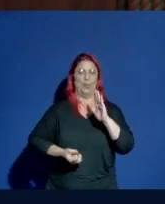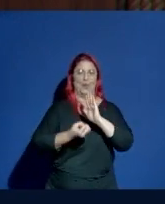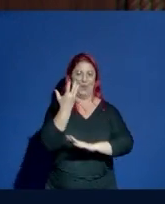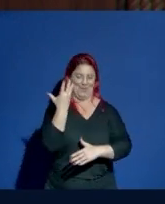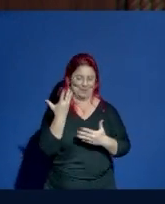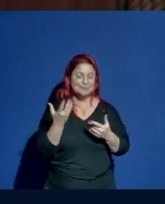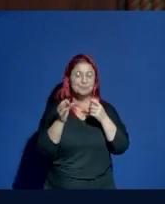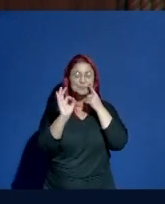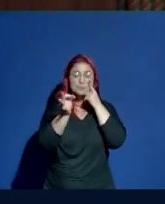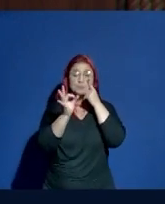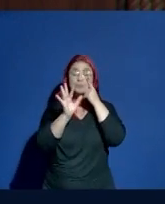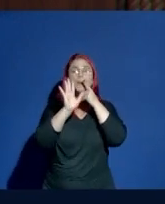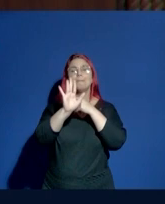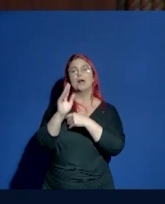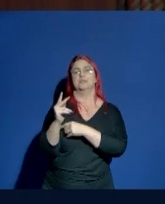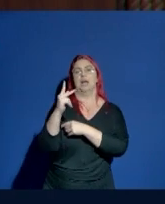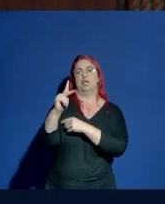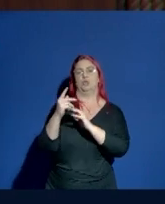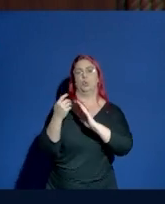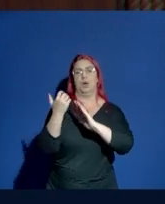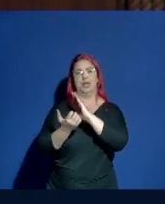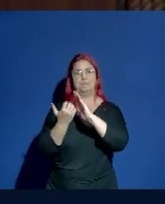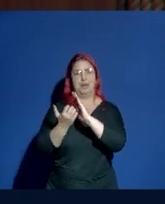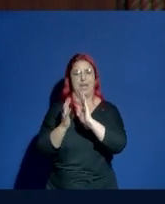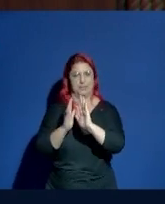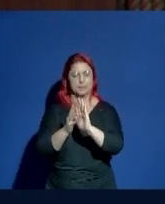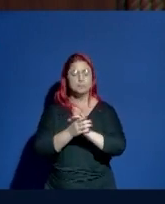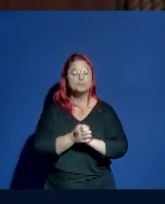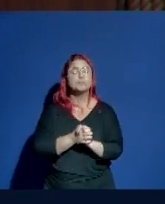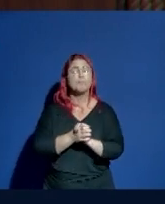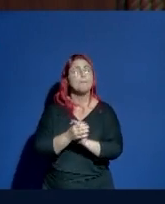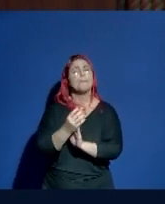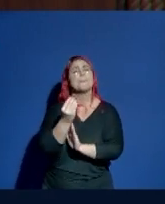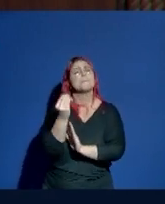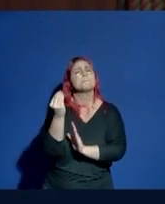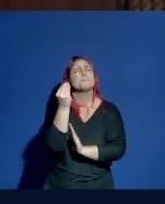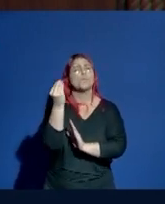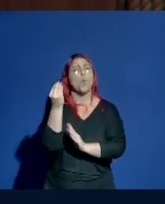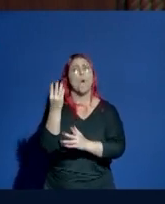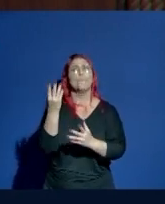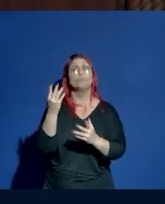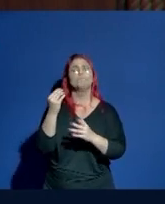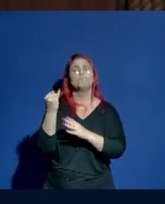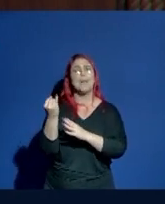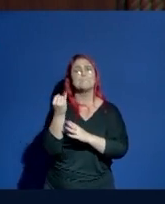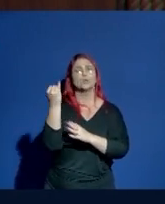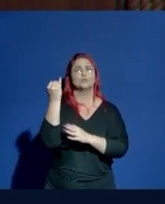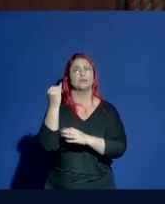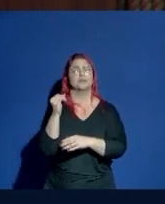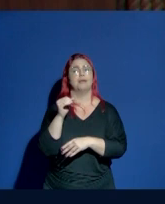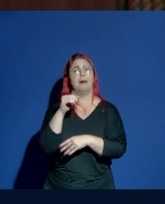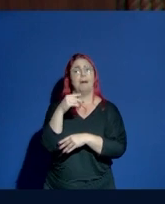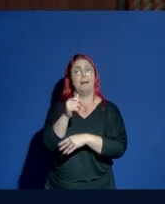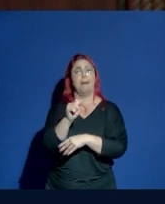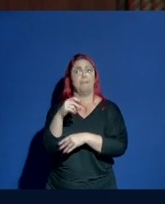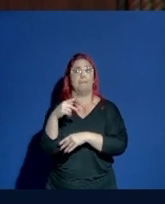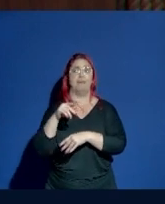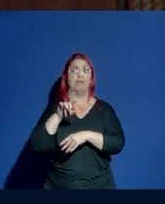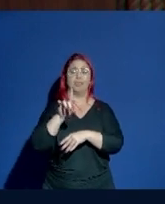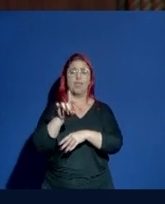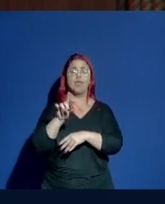falando um pouquinho aqui da tua empresa, da Rovensa, como que é a importância da P&D na análise